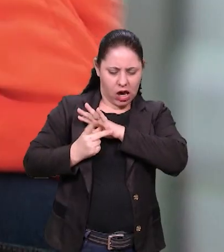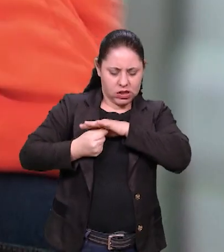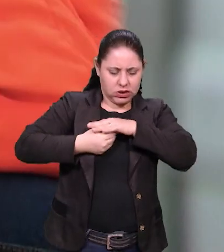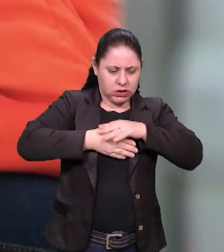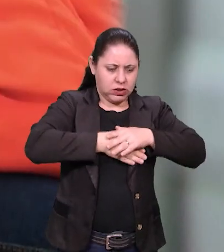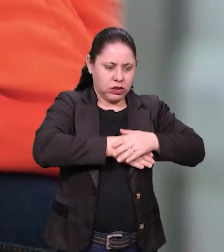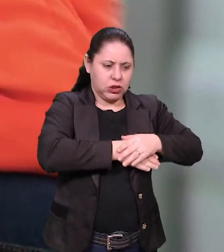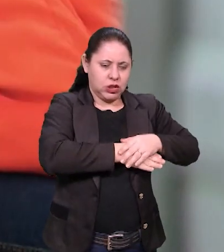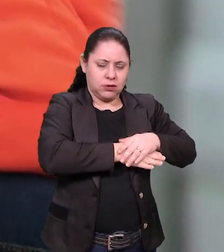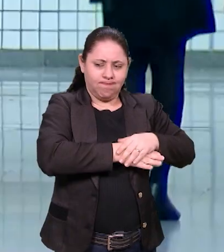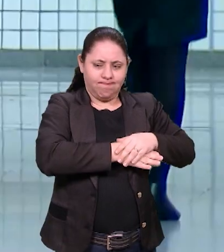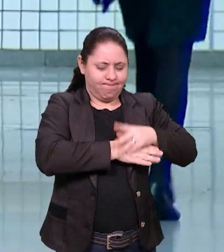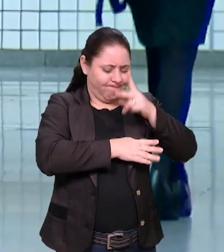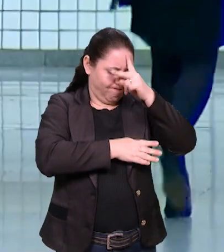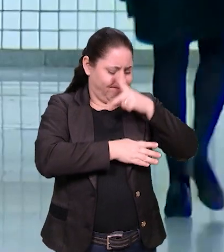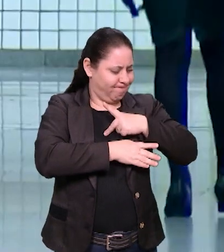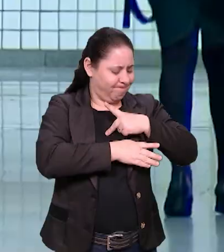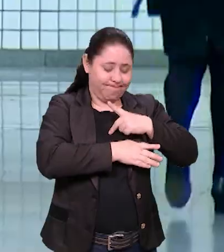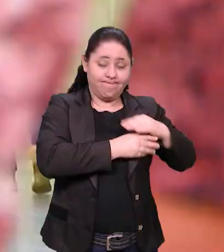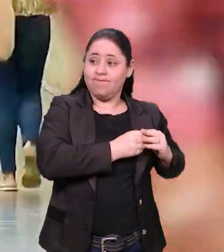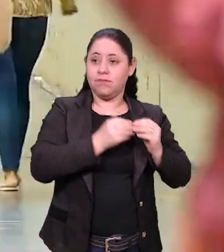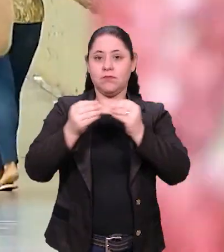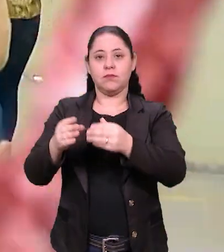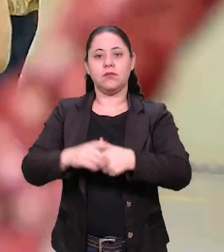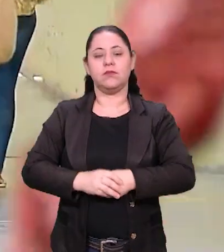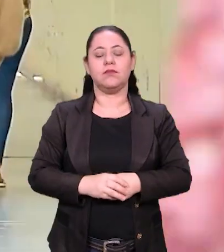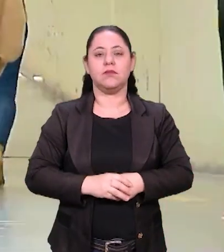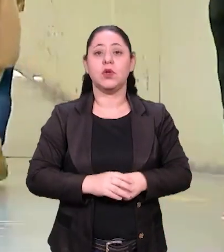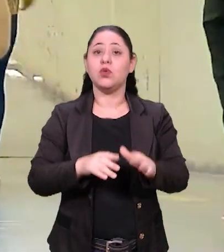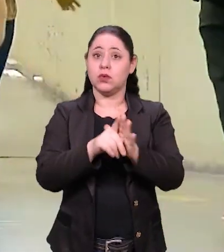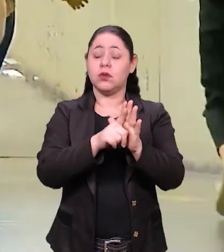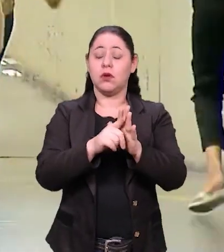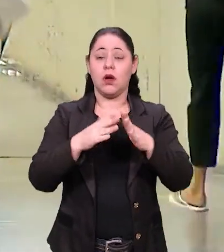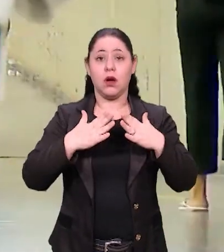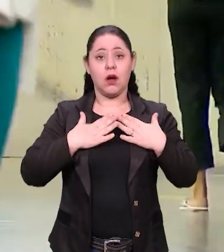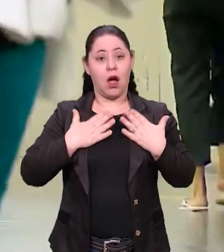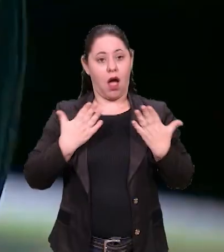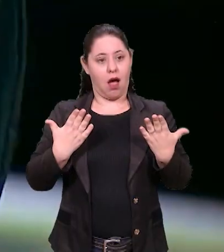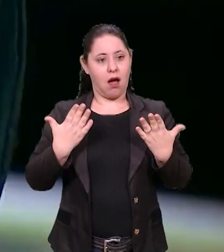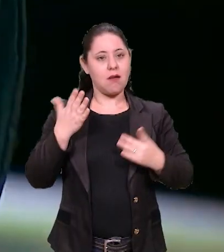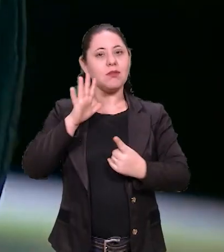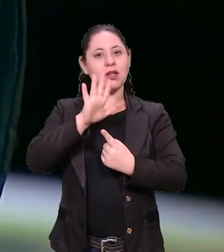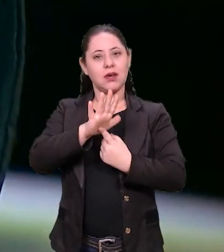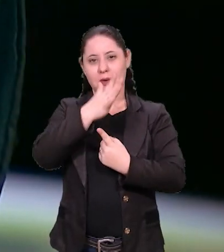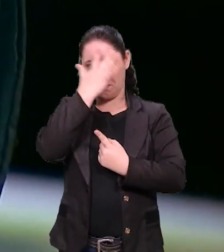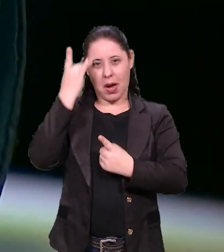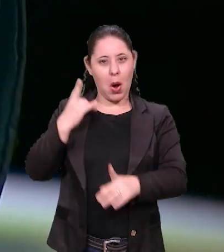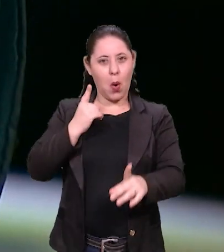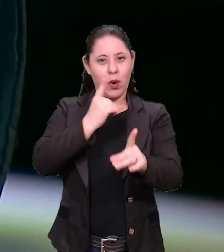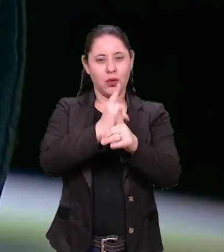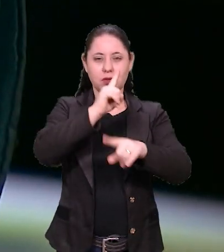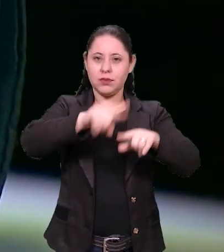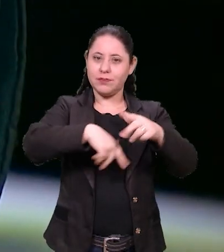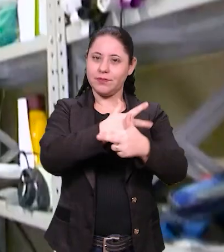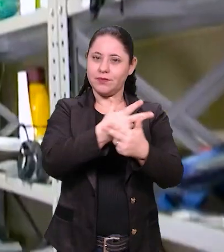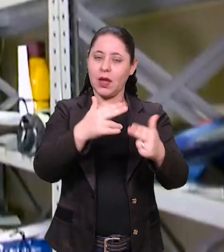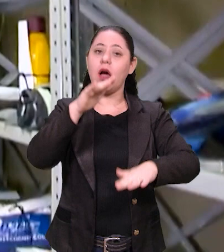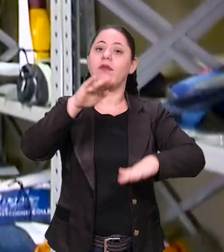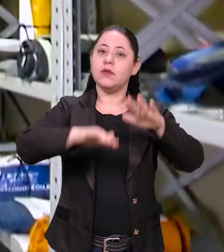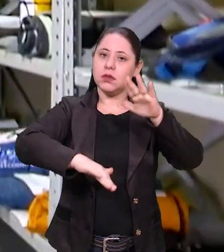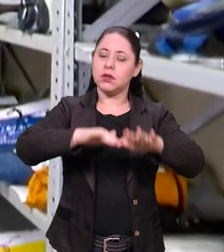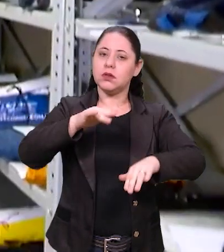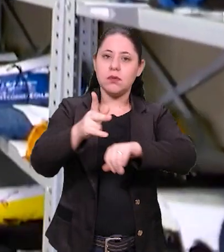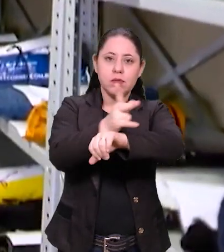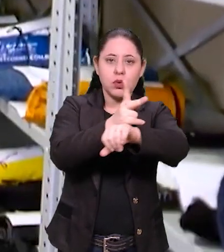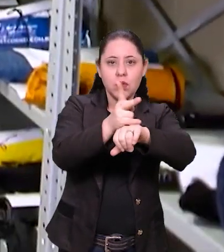O estudo surpreendeu positivamente, mostrando que a pessoa que encontra um objeto muitas vezes procura devolver. Mas